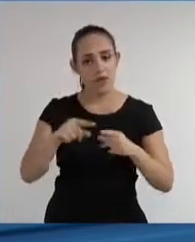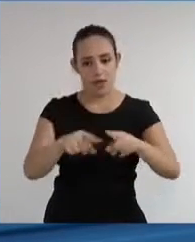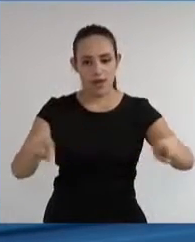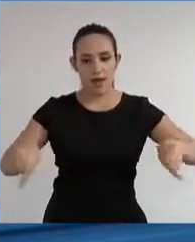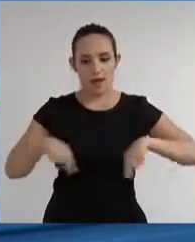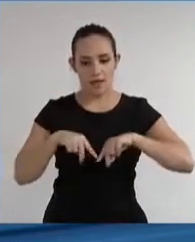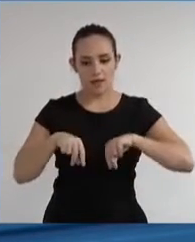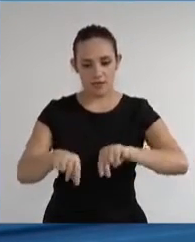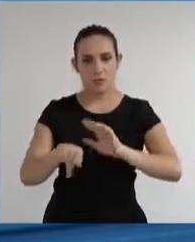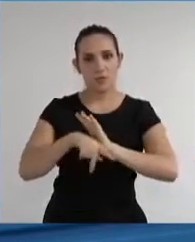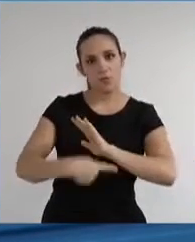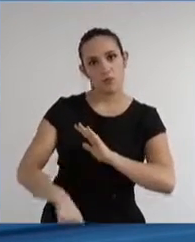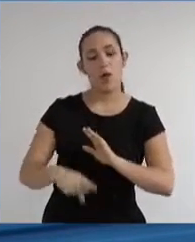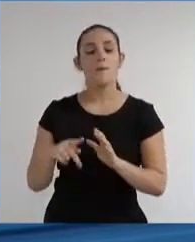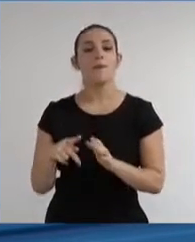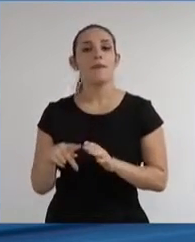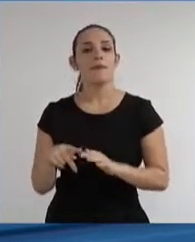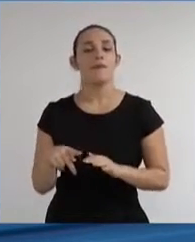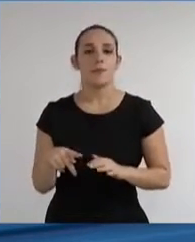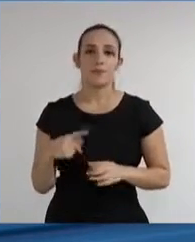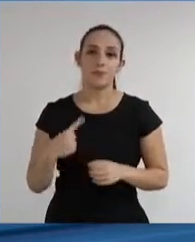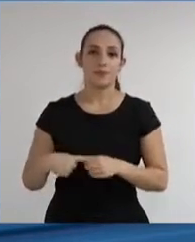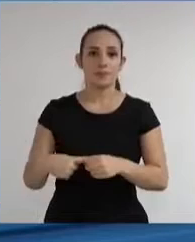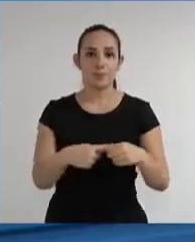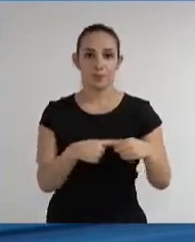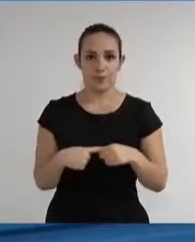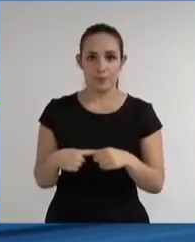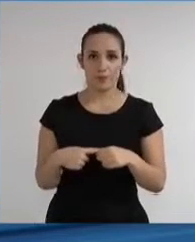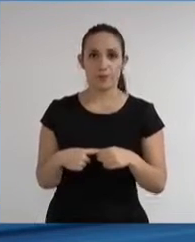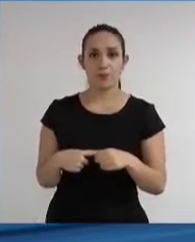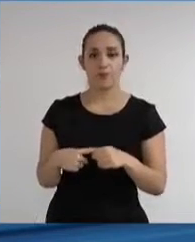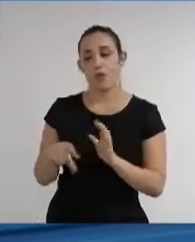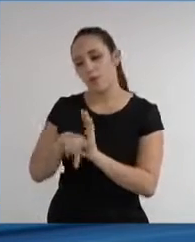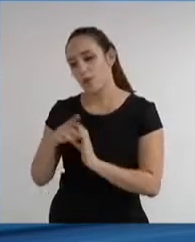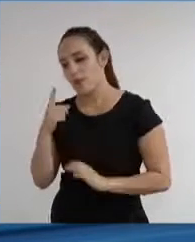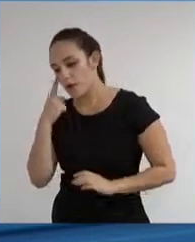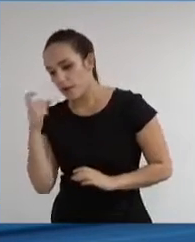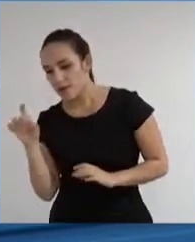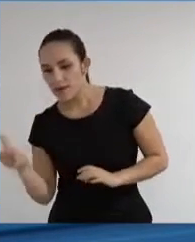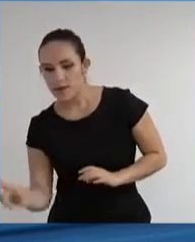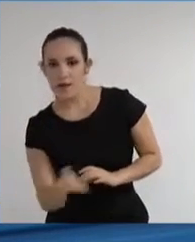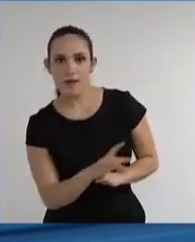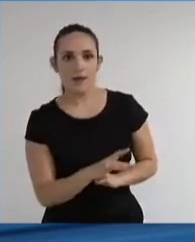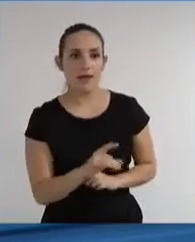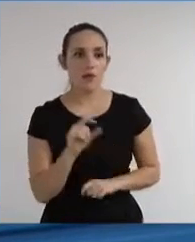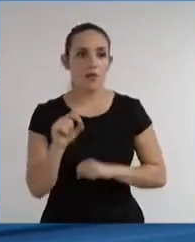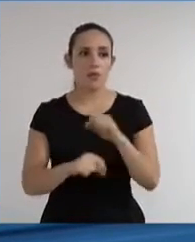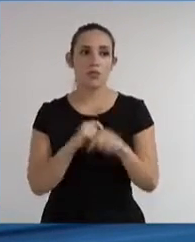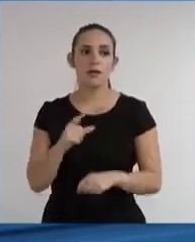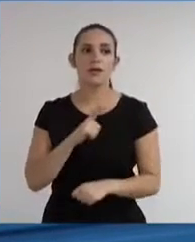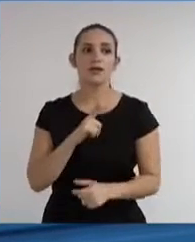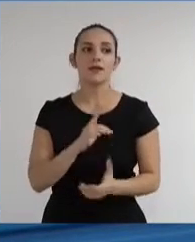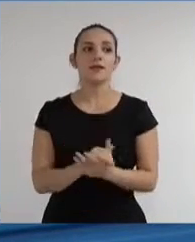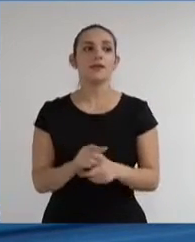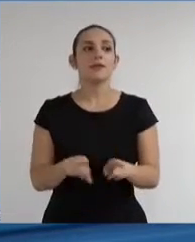do município e a forma como tem que ser tratada, de acordo com o interesse local, tem uma coisa